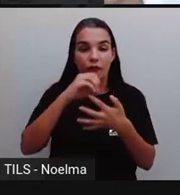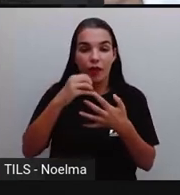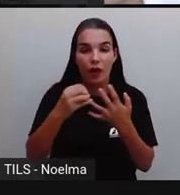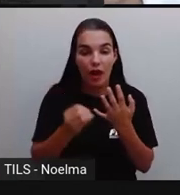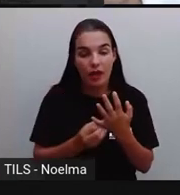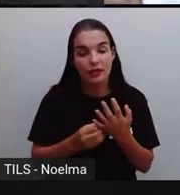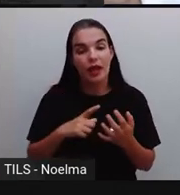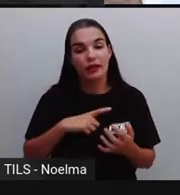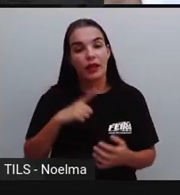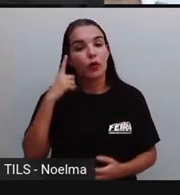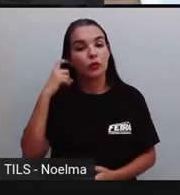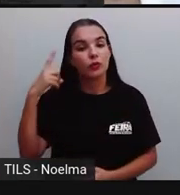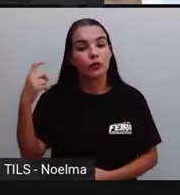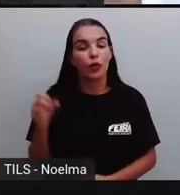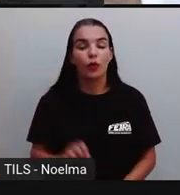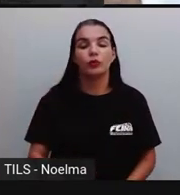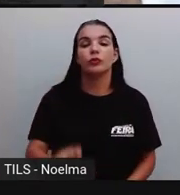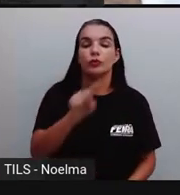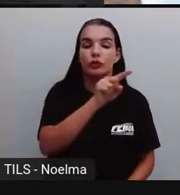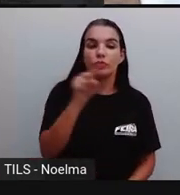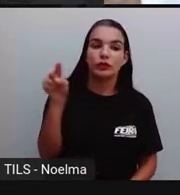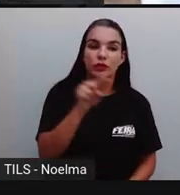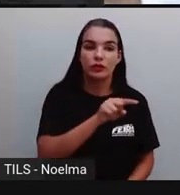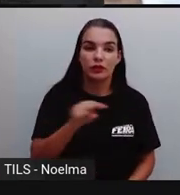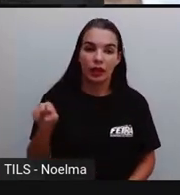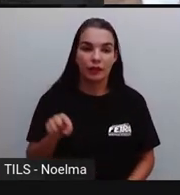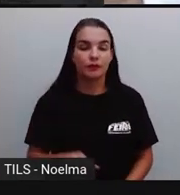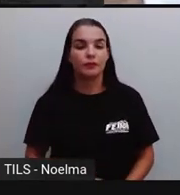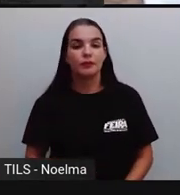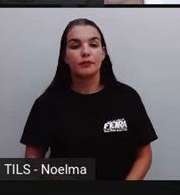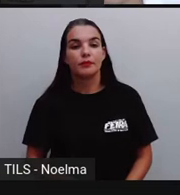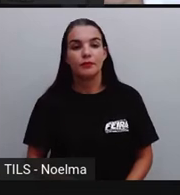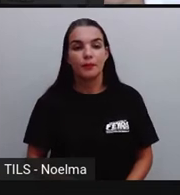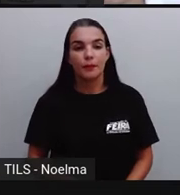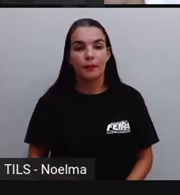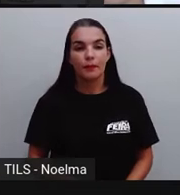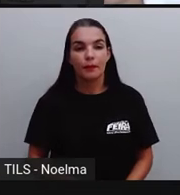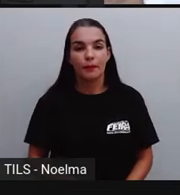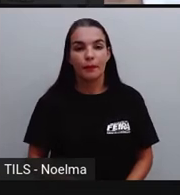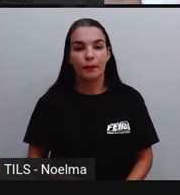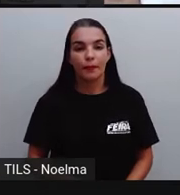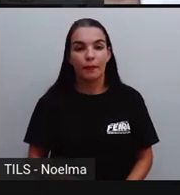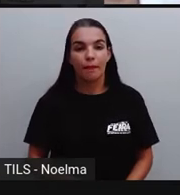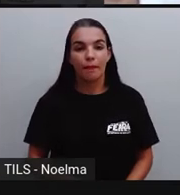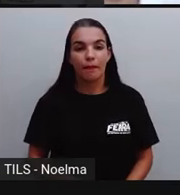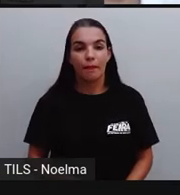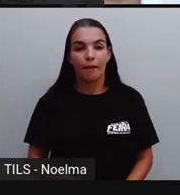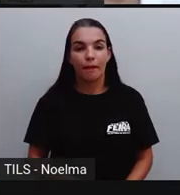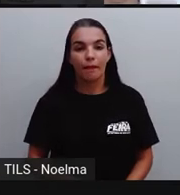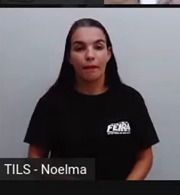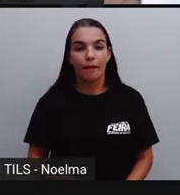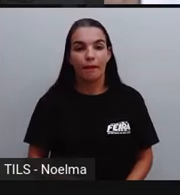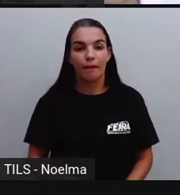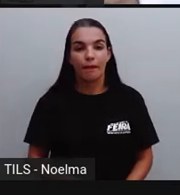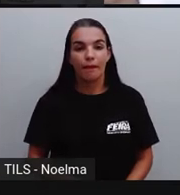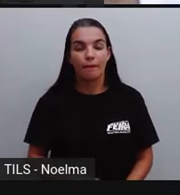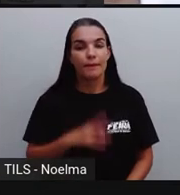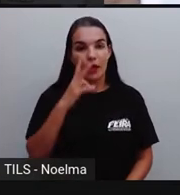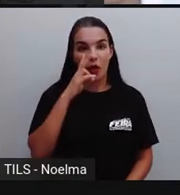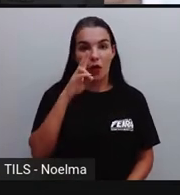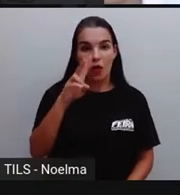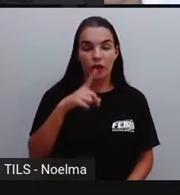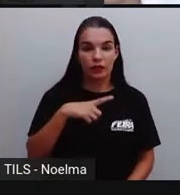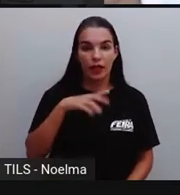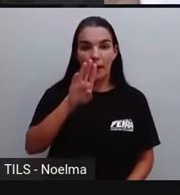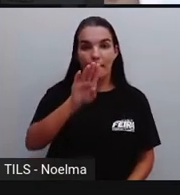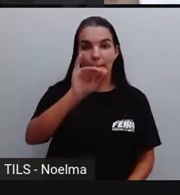Vamos analisar agora aqui, ó, essa palavrinha, porque são letrinhas diferentes, né? Bisavó. Tem